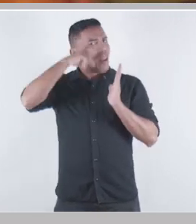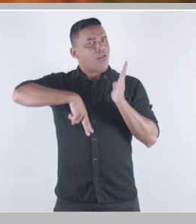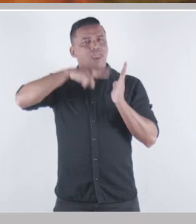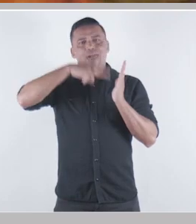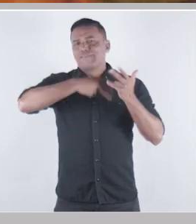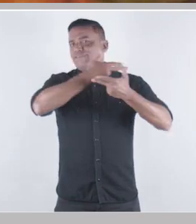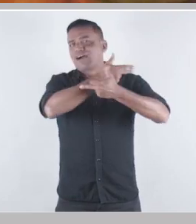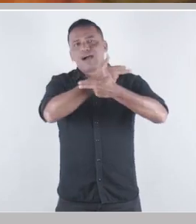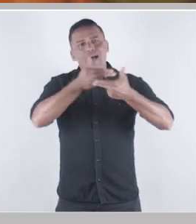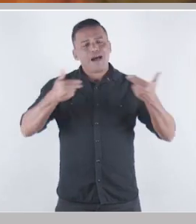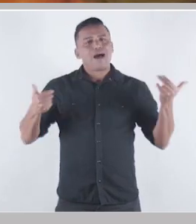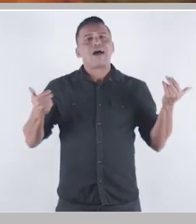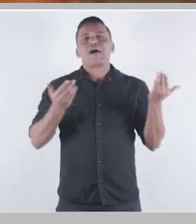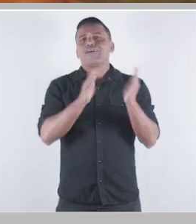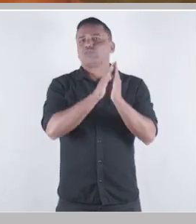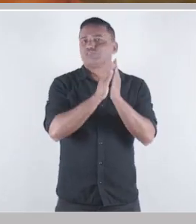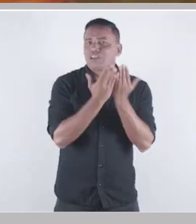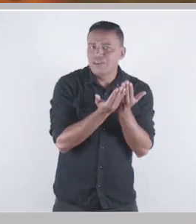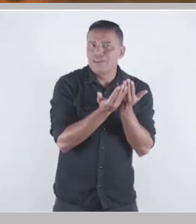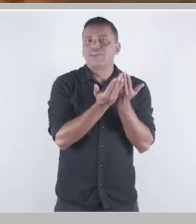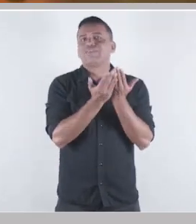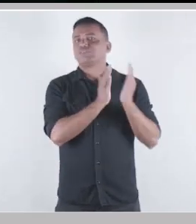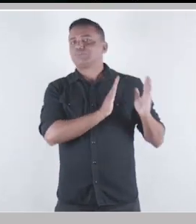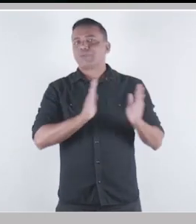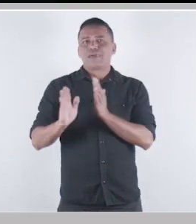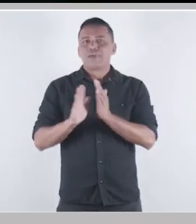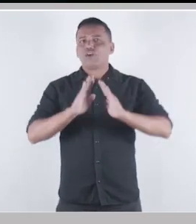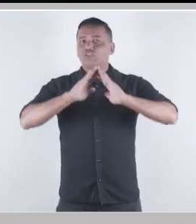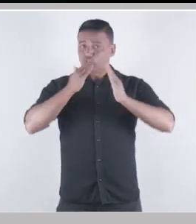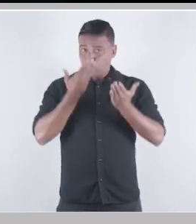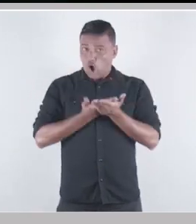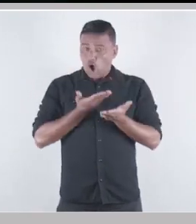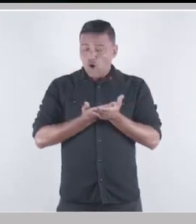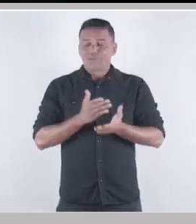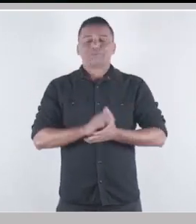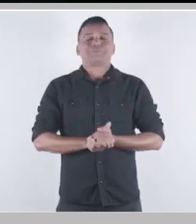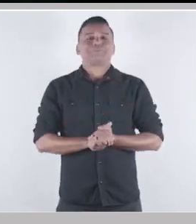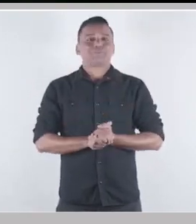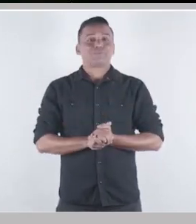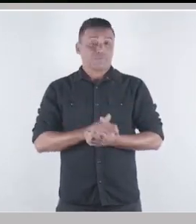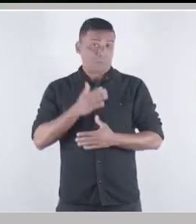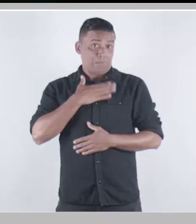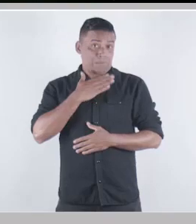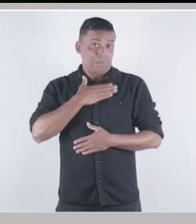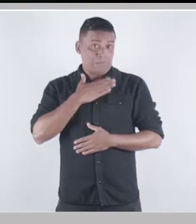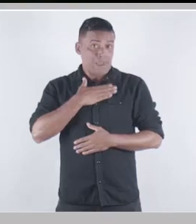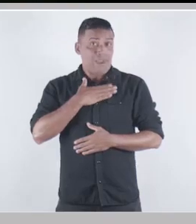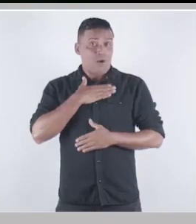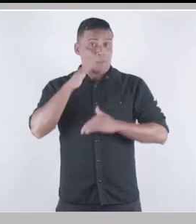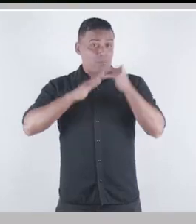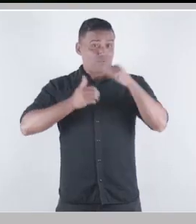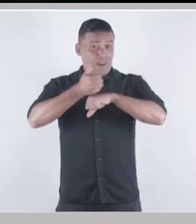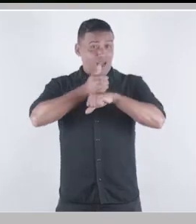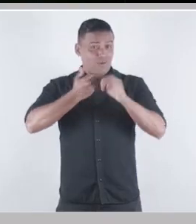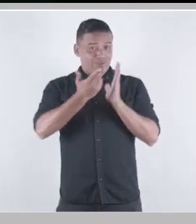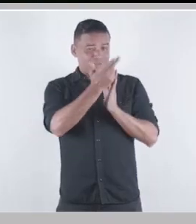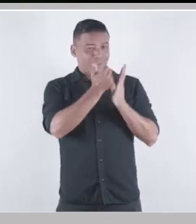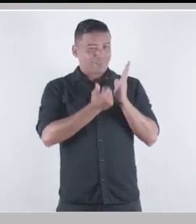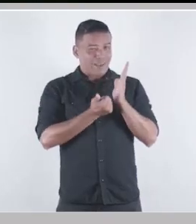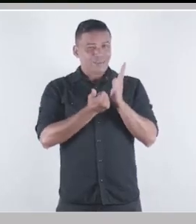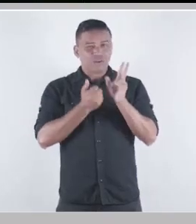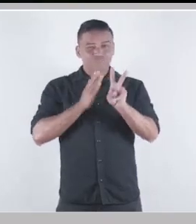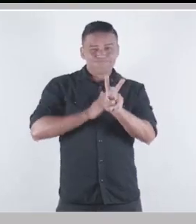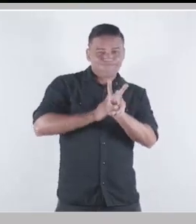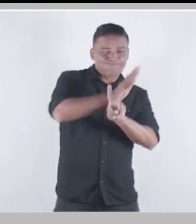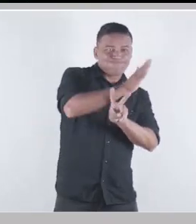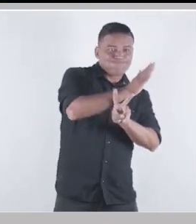diversos livros na época, assim. E aí a minha ilustração ela tenta trazer um pouco dessa dualidade, assim,